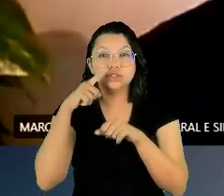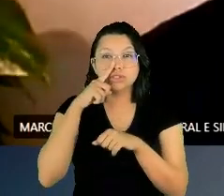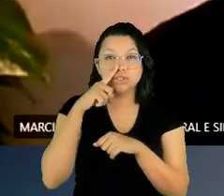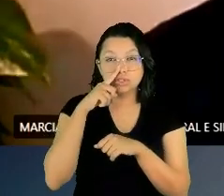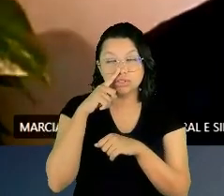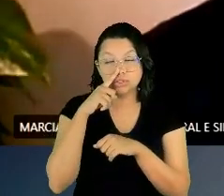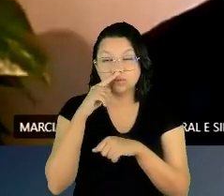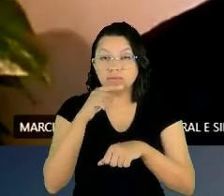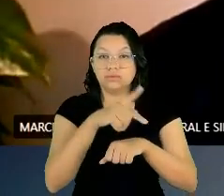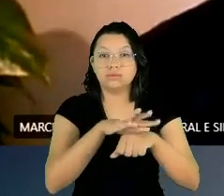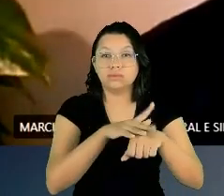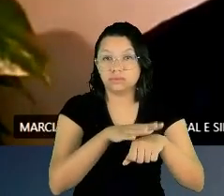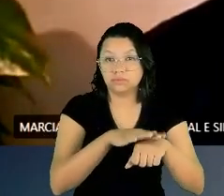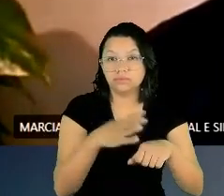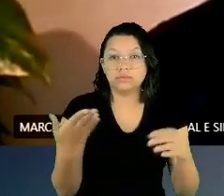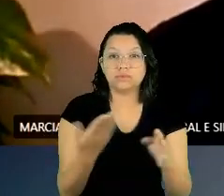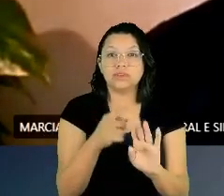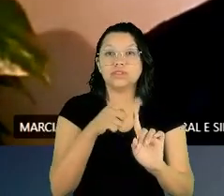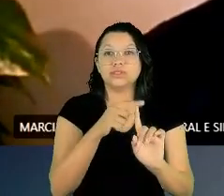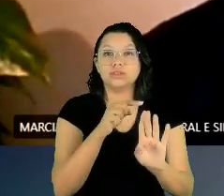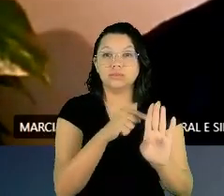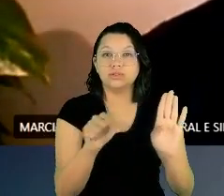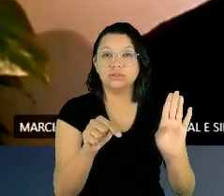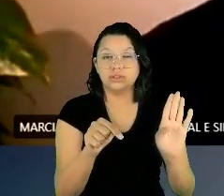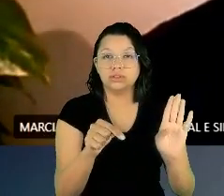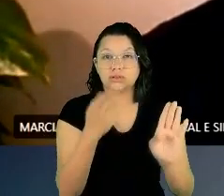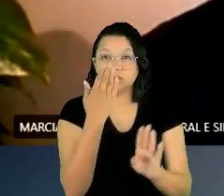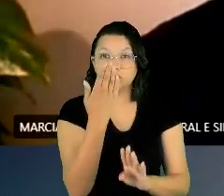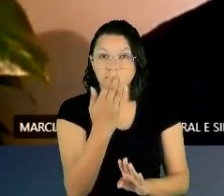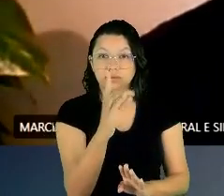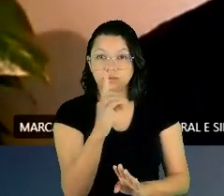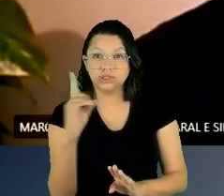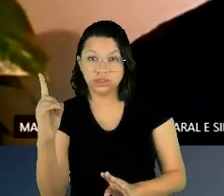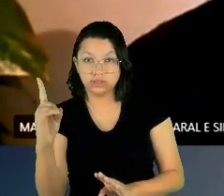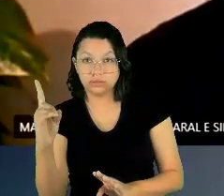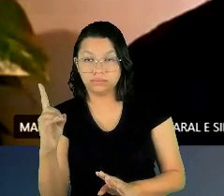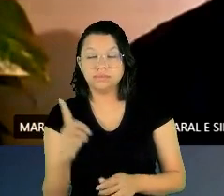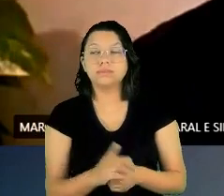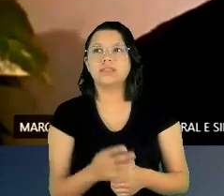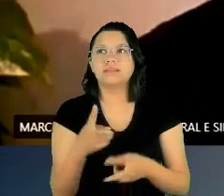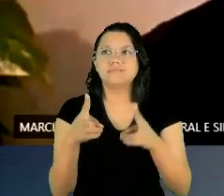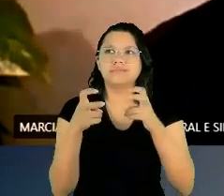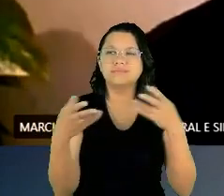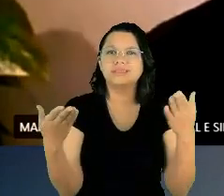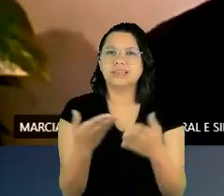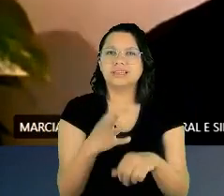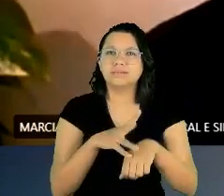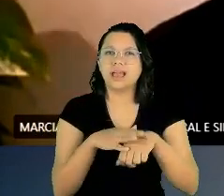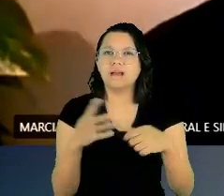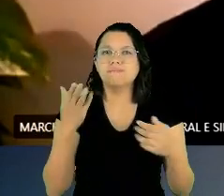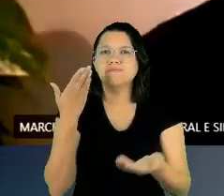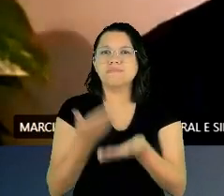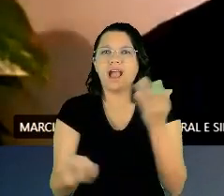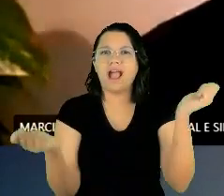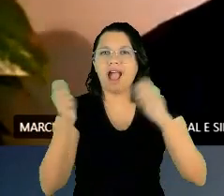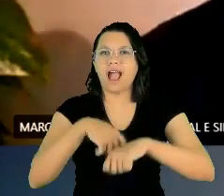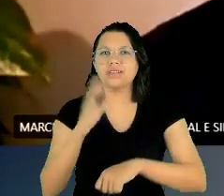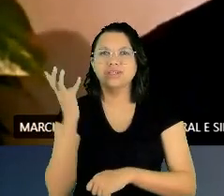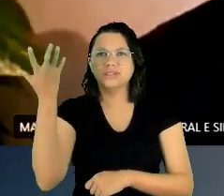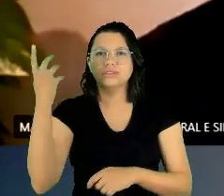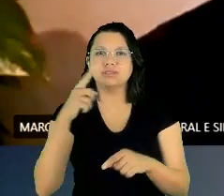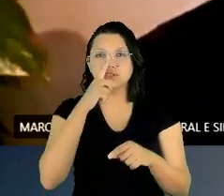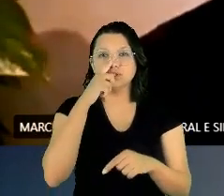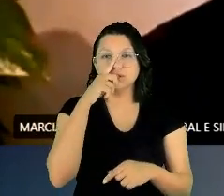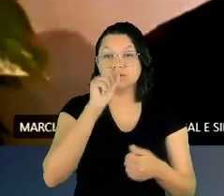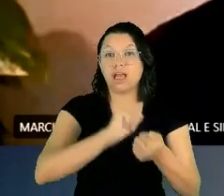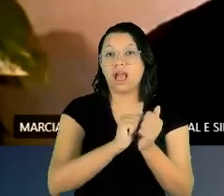tomada de decisão de risco com pacientes com esse tipo de lesão frontal direita, e ele percebeu que esses pacientes perdiam a